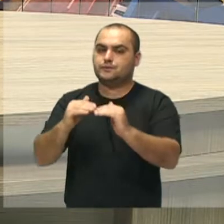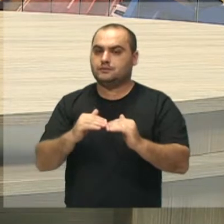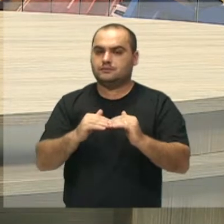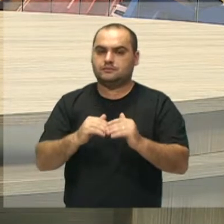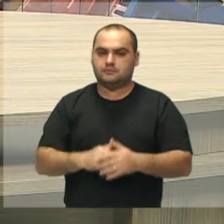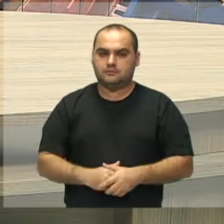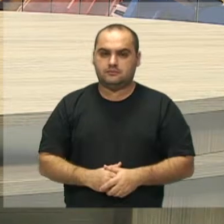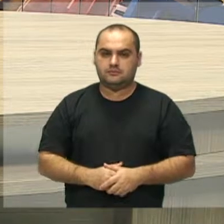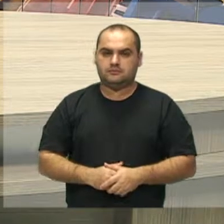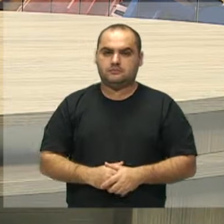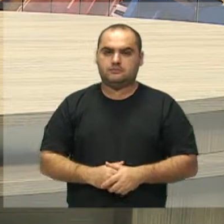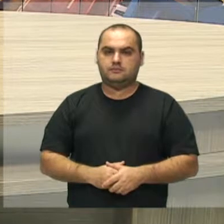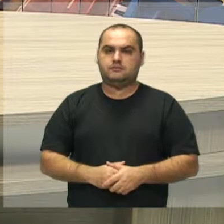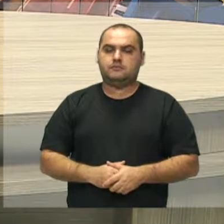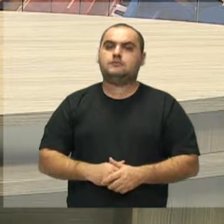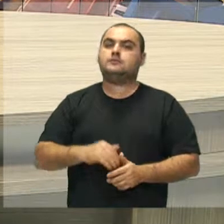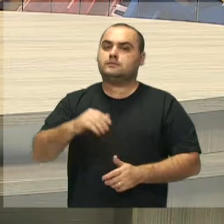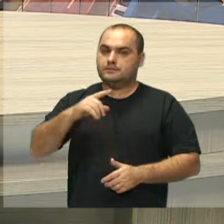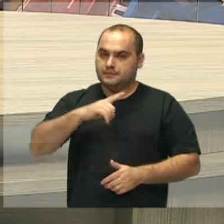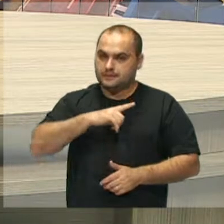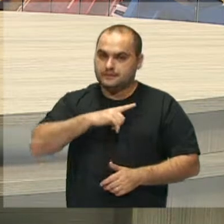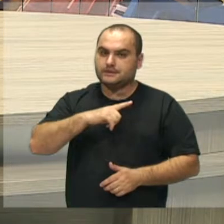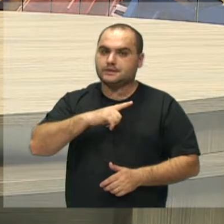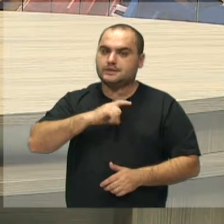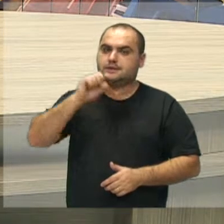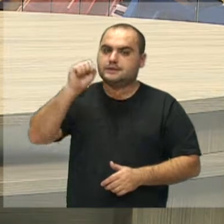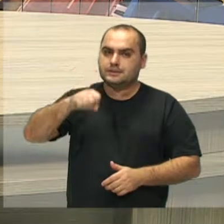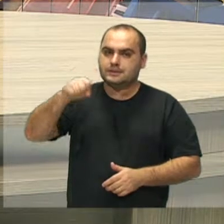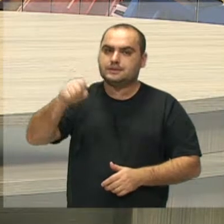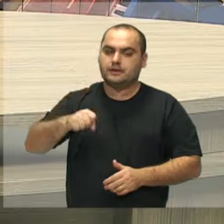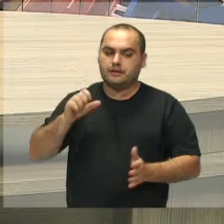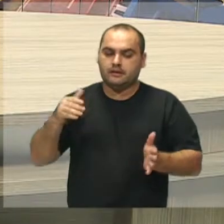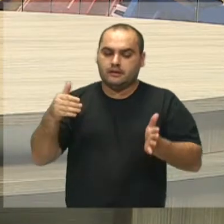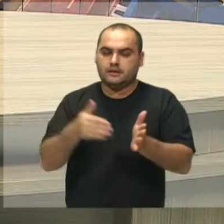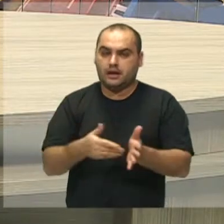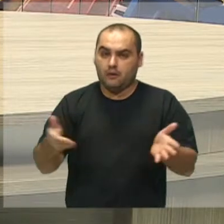nós ainda estamos caminhando nesse sentido.